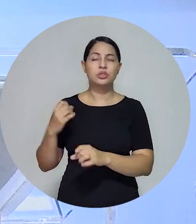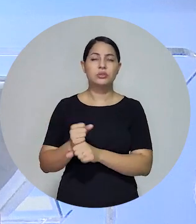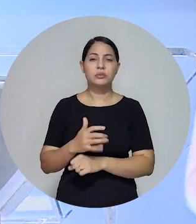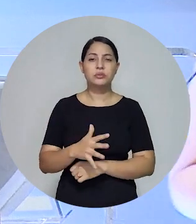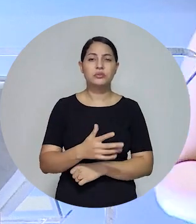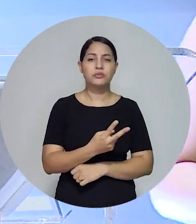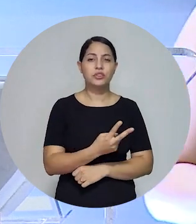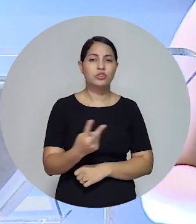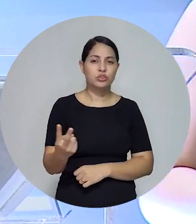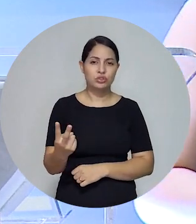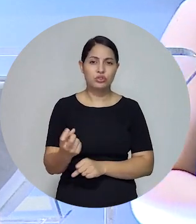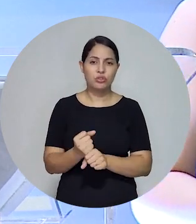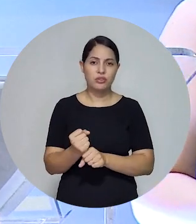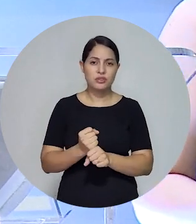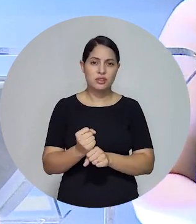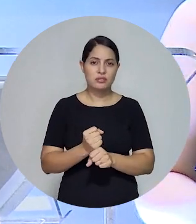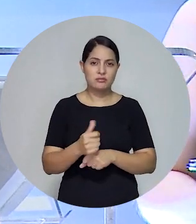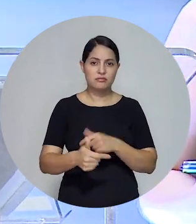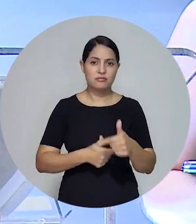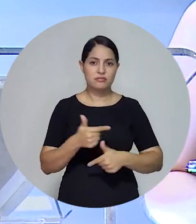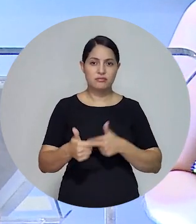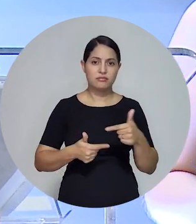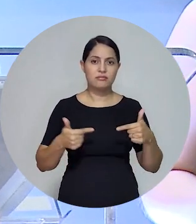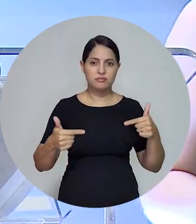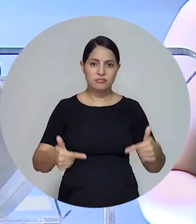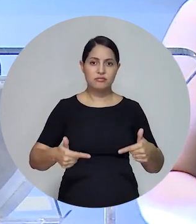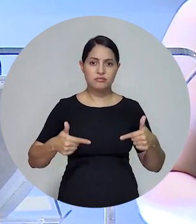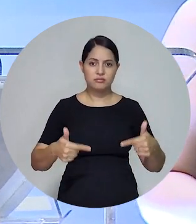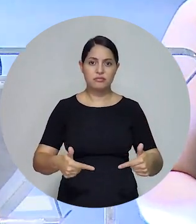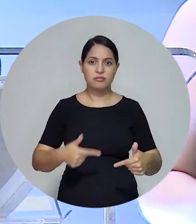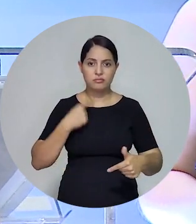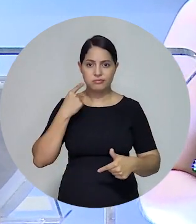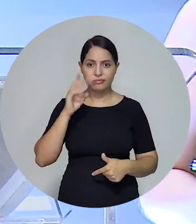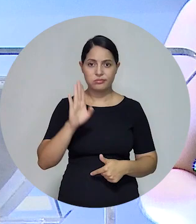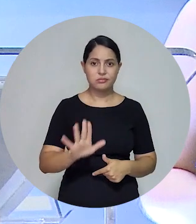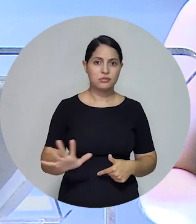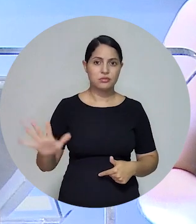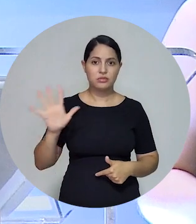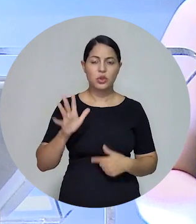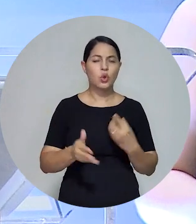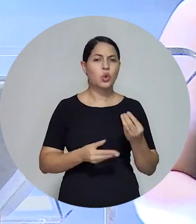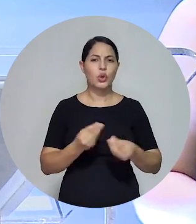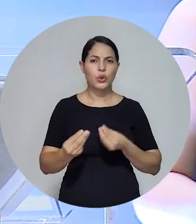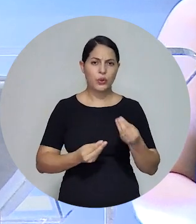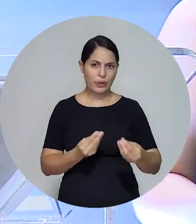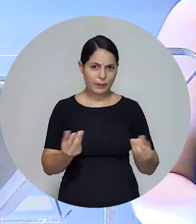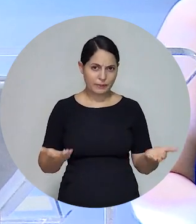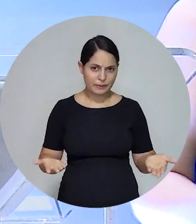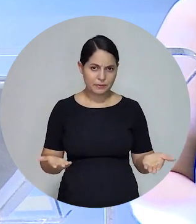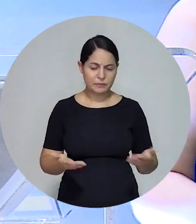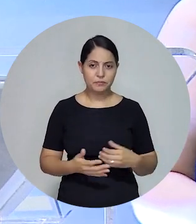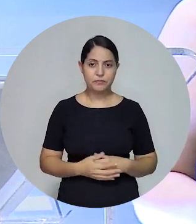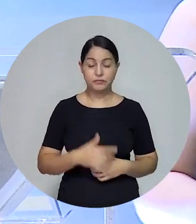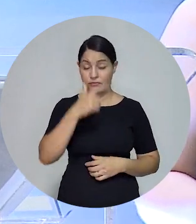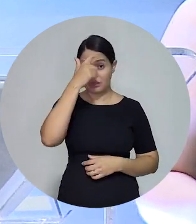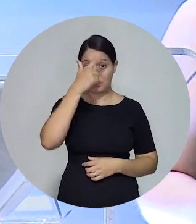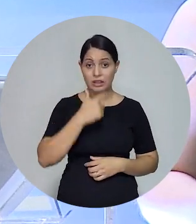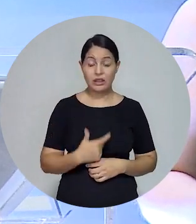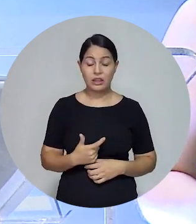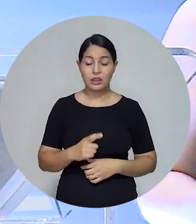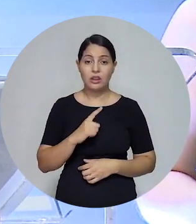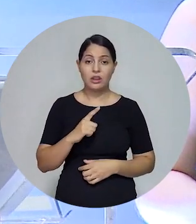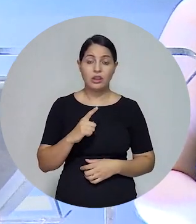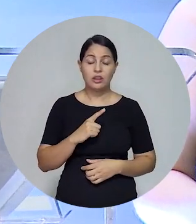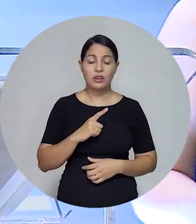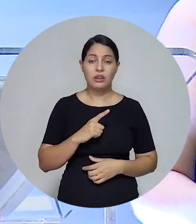prestados à advocacia brasileira, e aí já se somam 22 anos de serviços prestados à advocacia brasileira, da seguinte